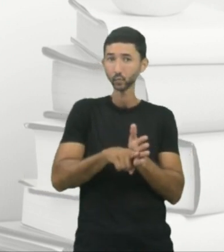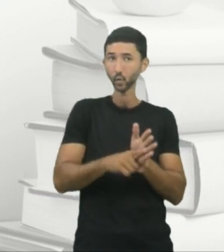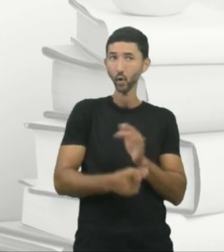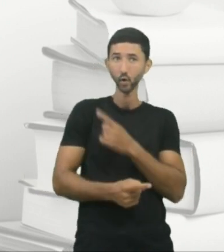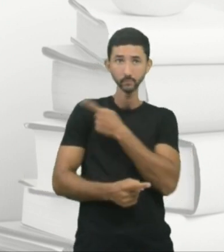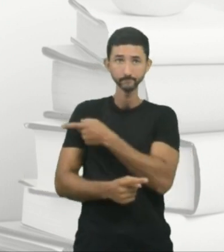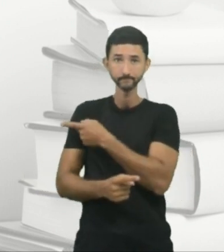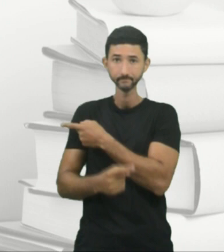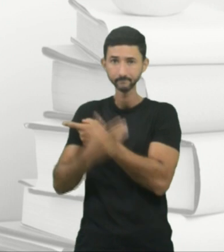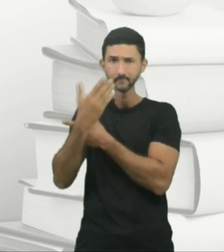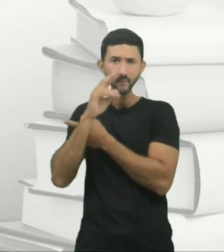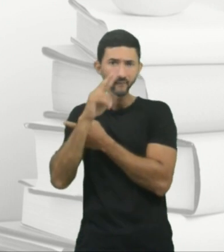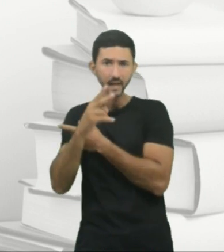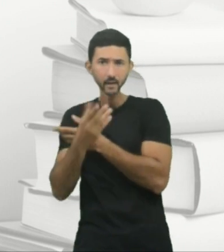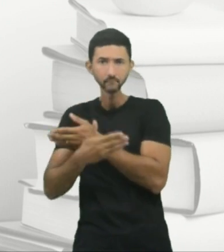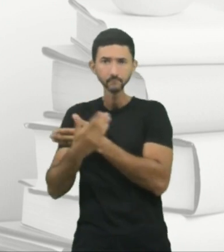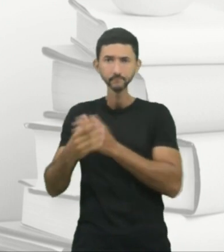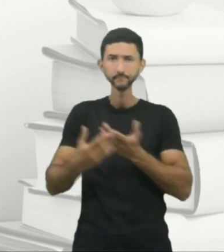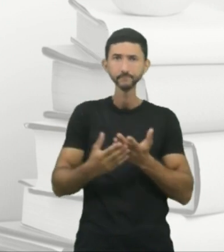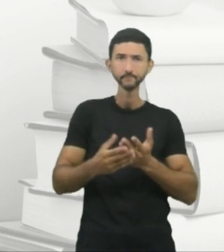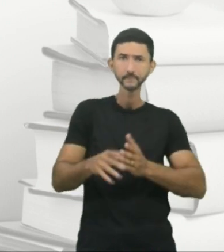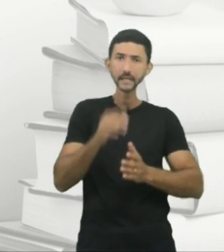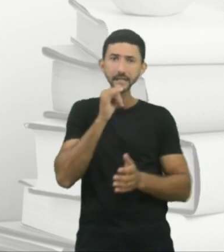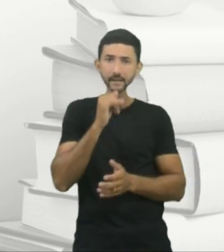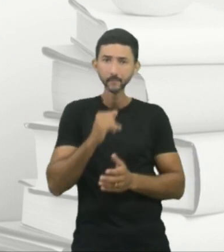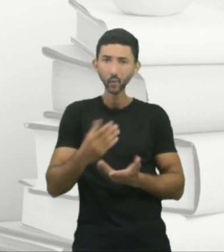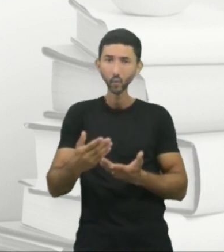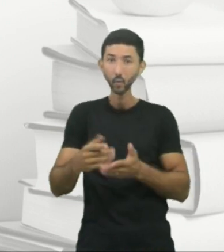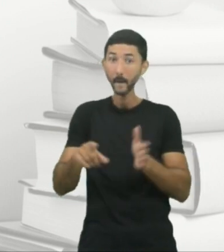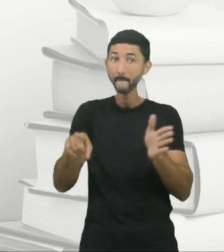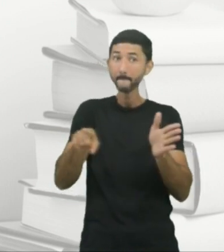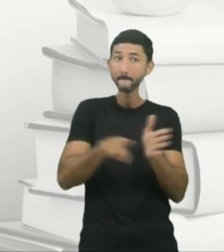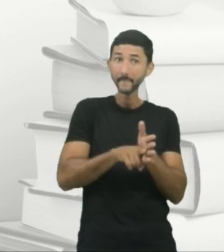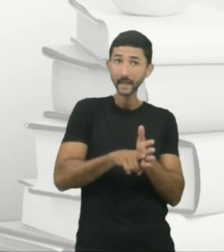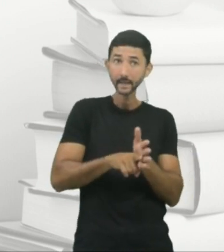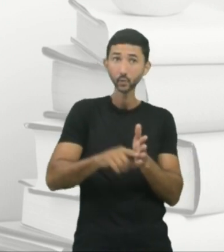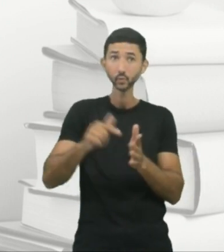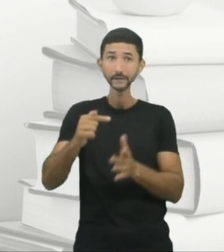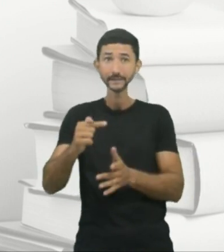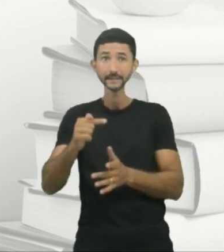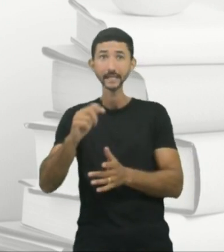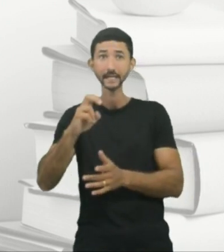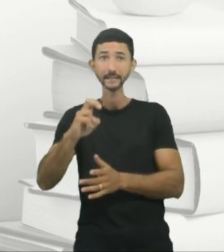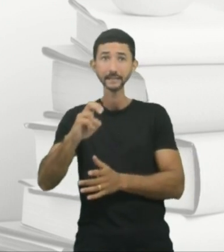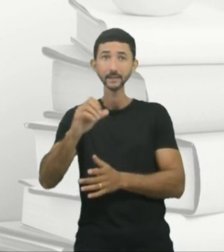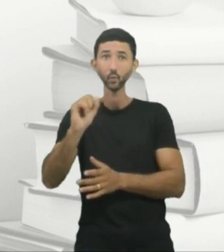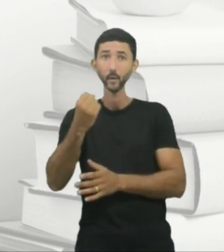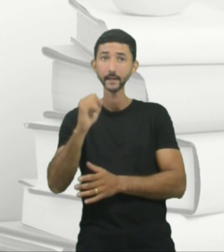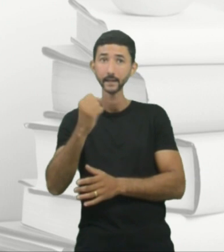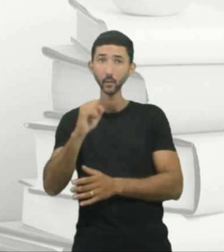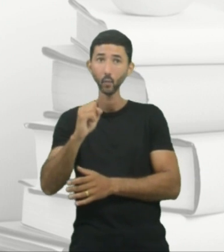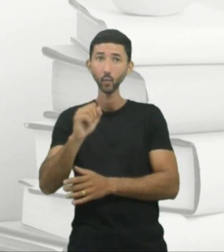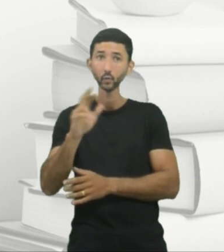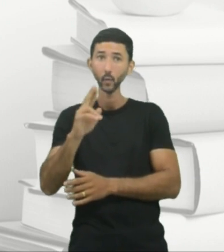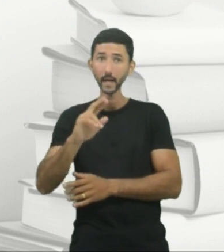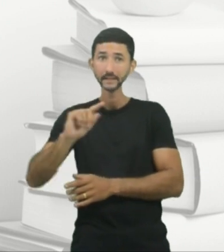você consegue visualizar? Diz que essa conta está menos R$